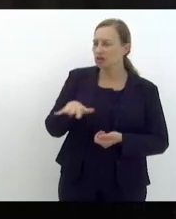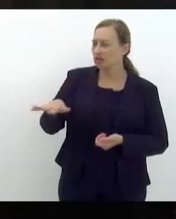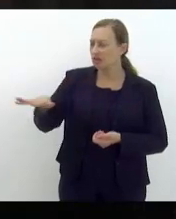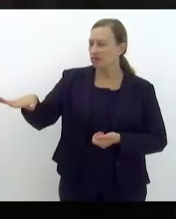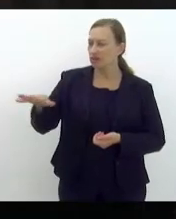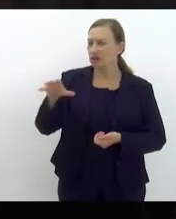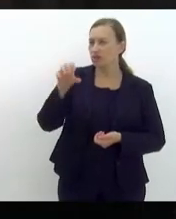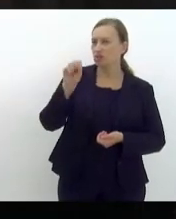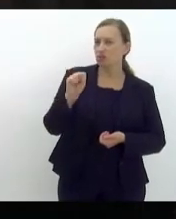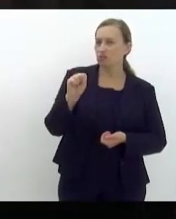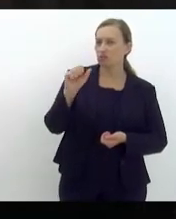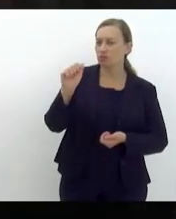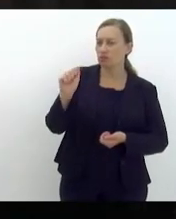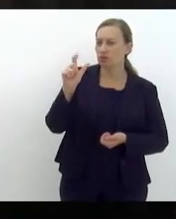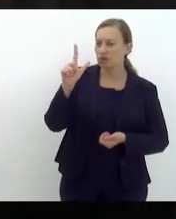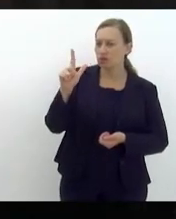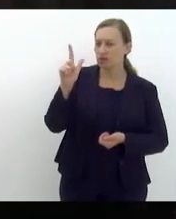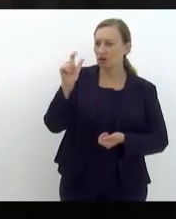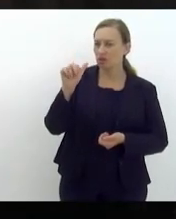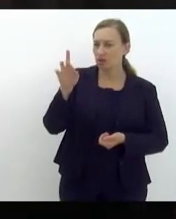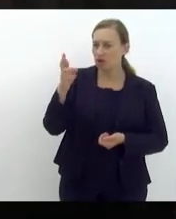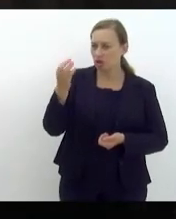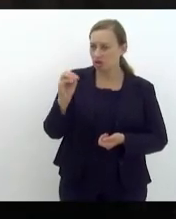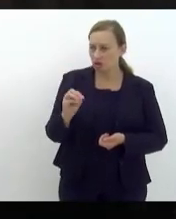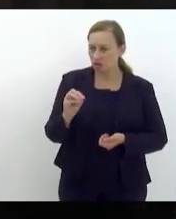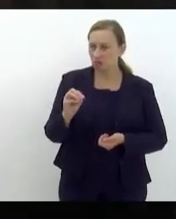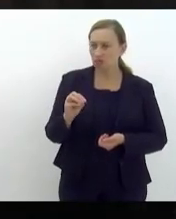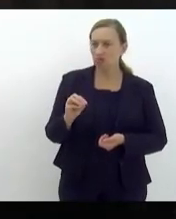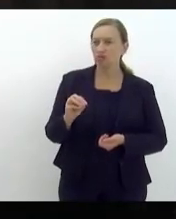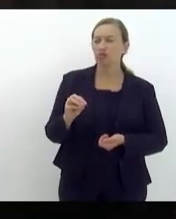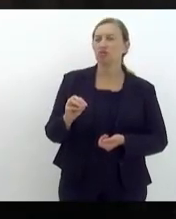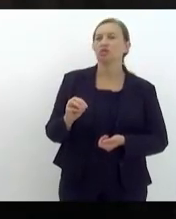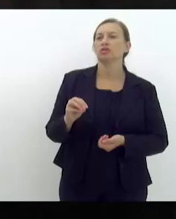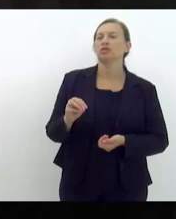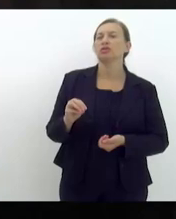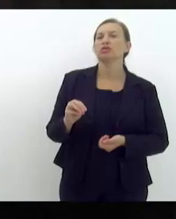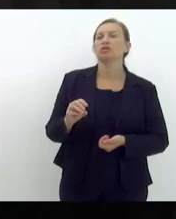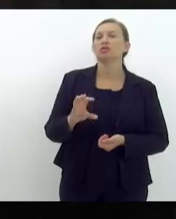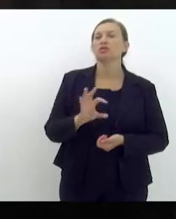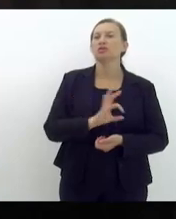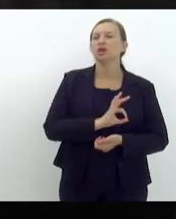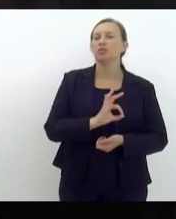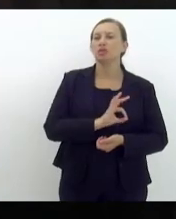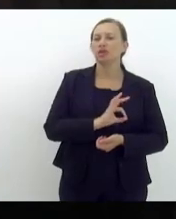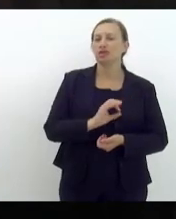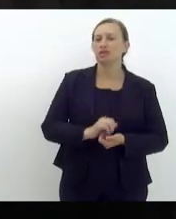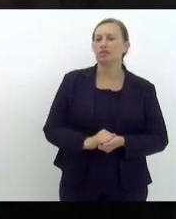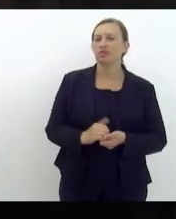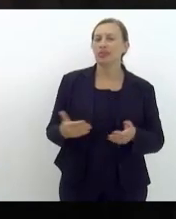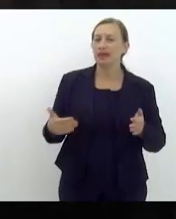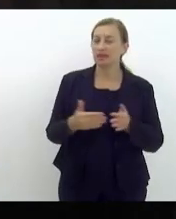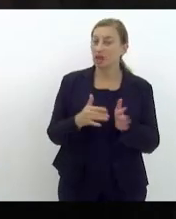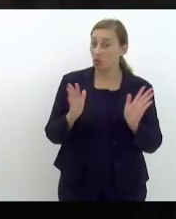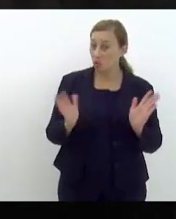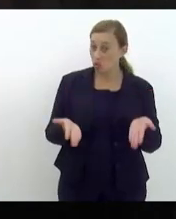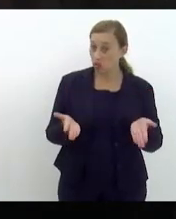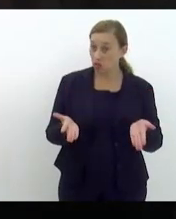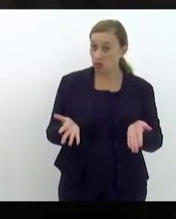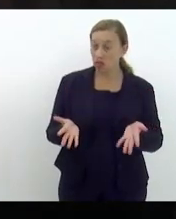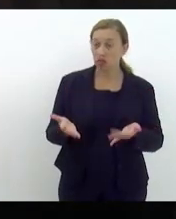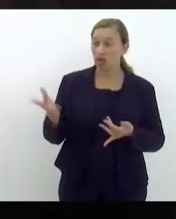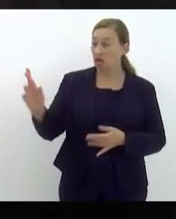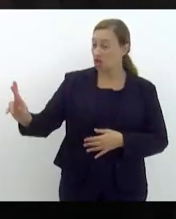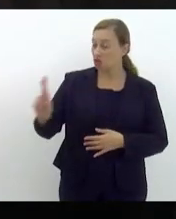desastrada da Polícia Civil com a polícia federal até hoje nós não temos